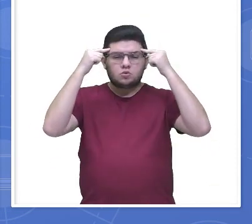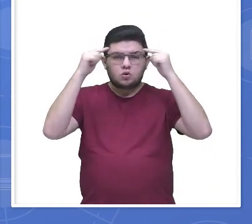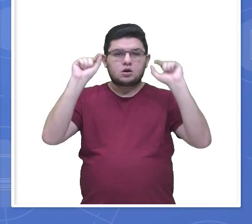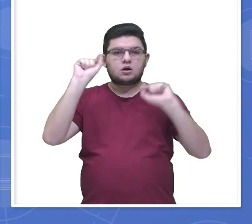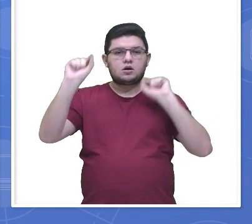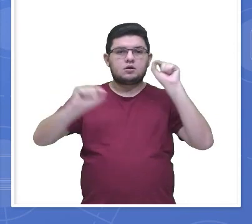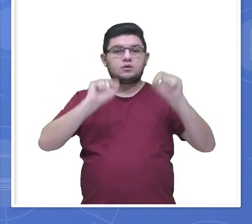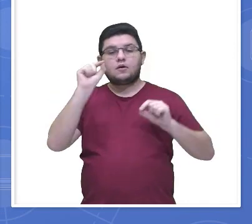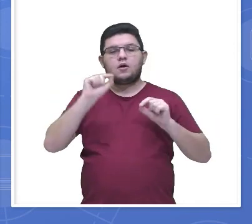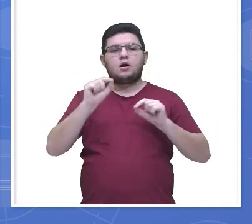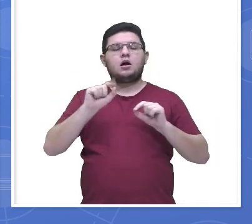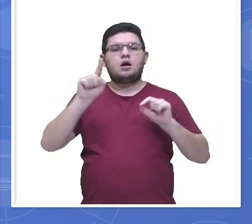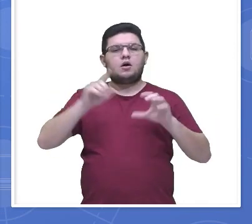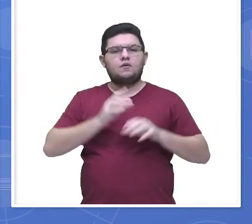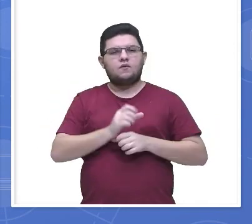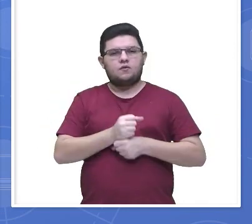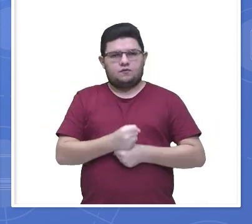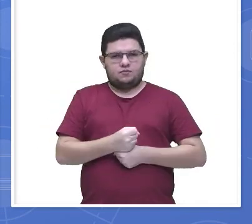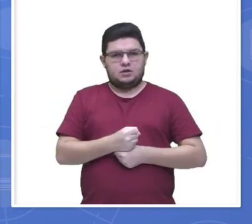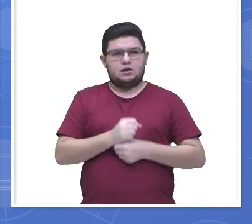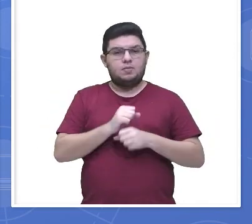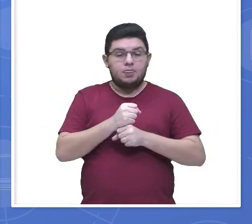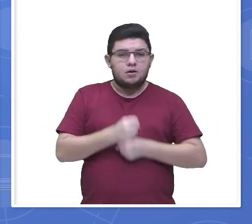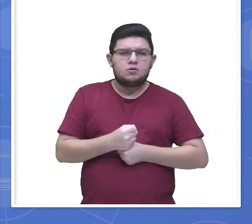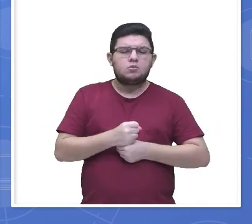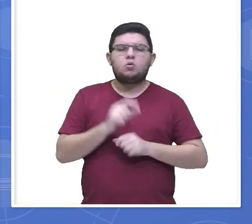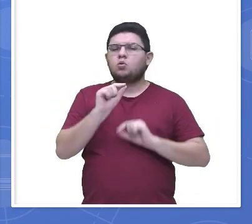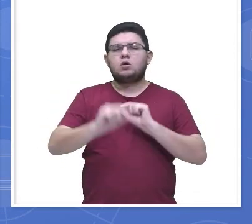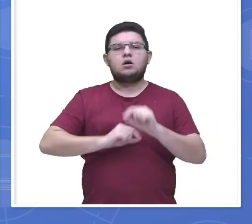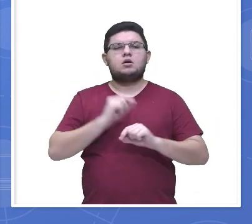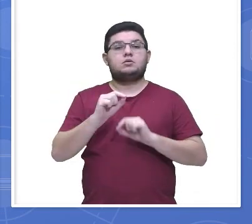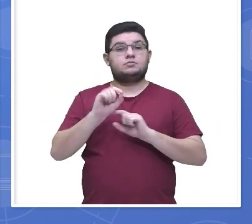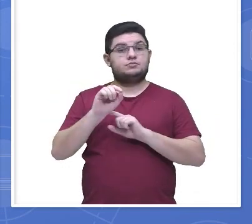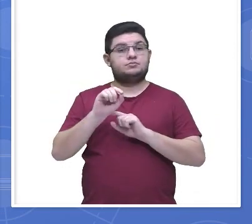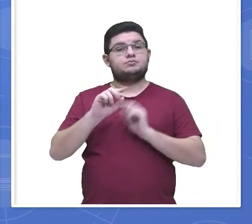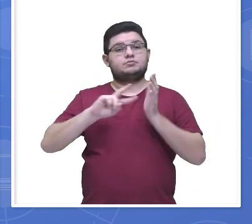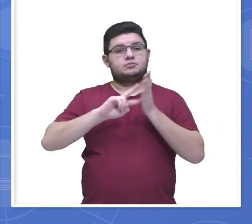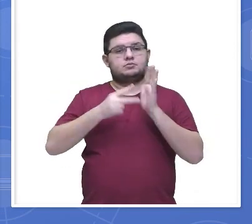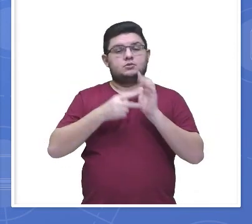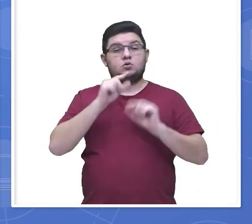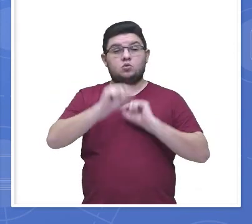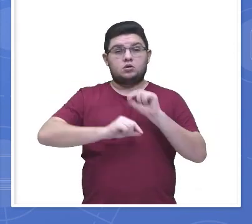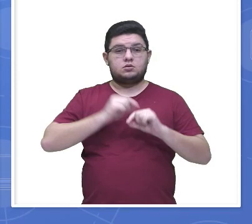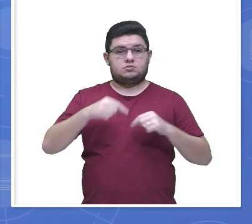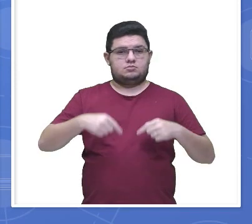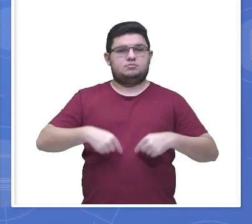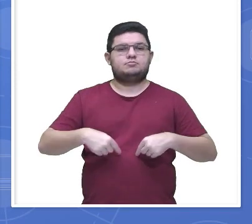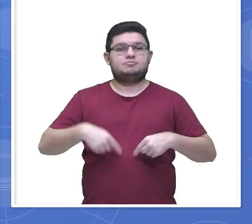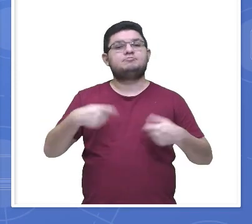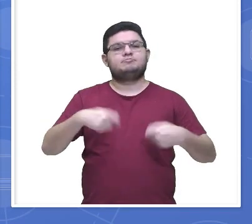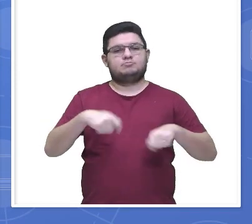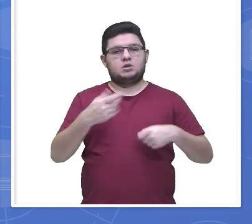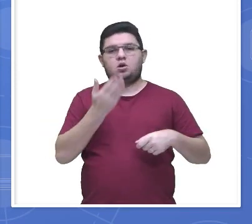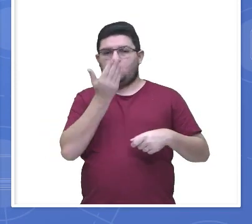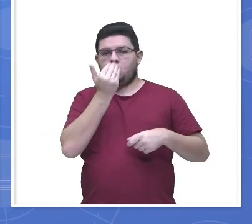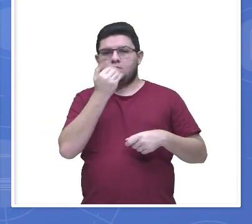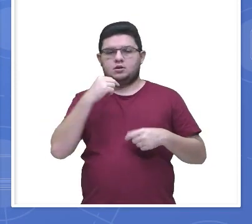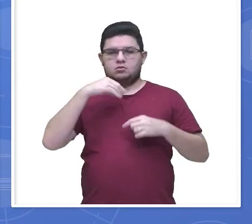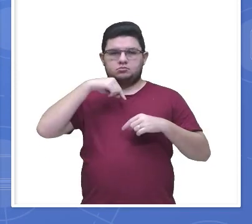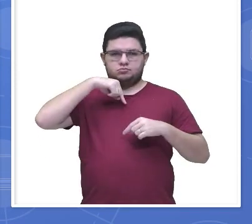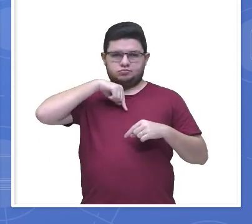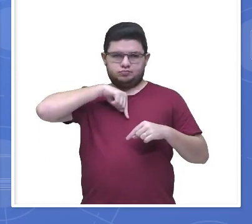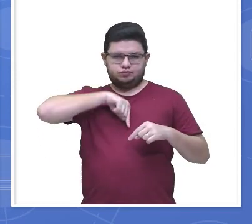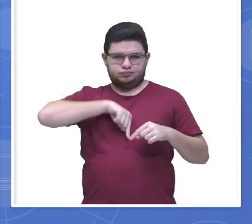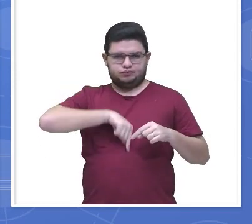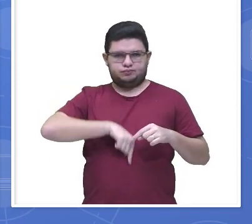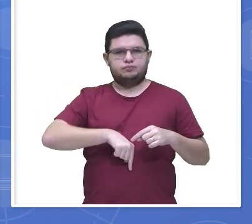está sentindo fome, é um sinal de que o teu intestino, ali, o teu sistema digestório está precisando de alimento para fazer o